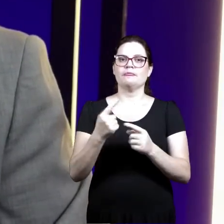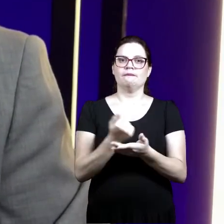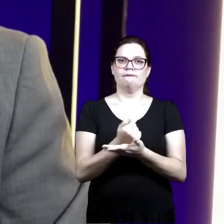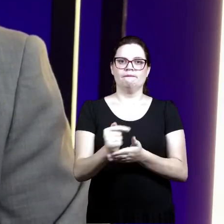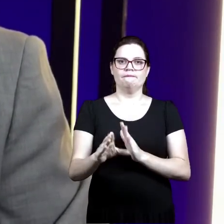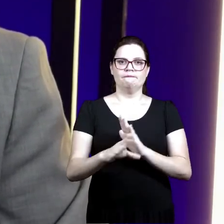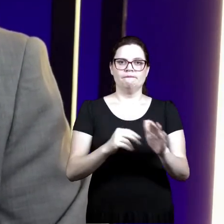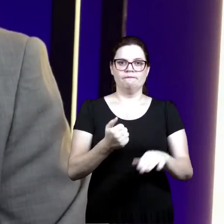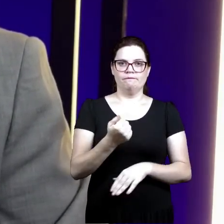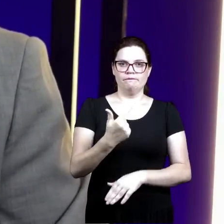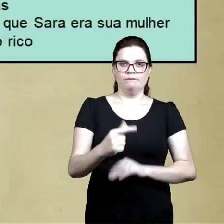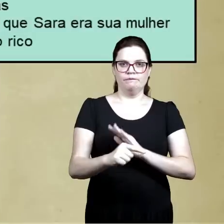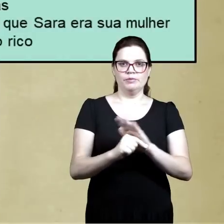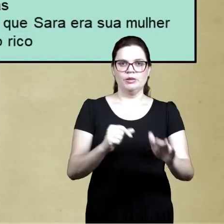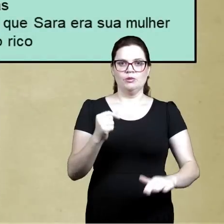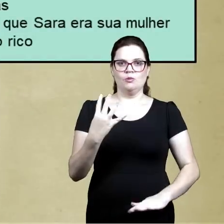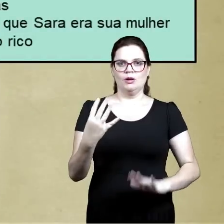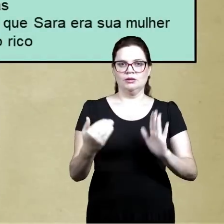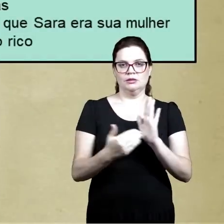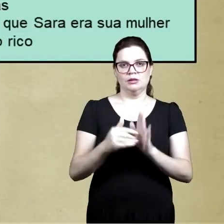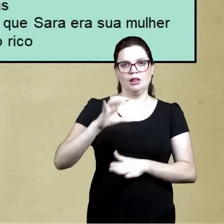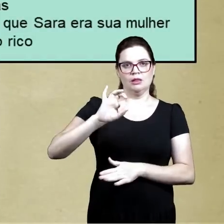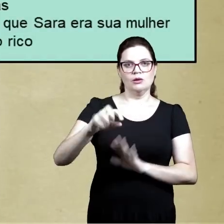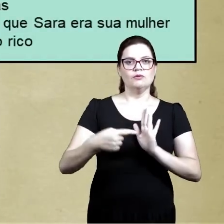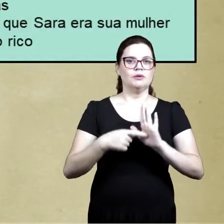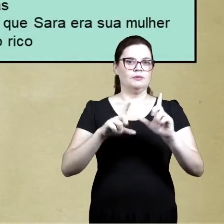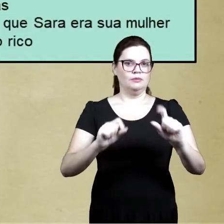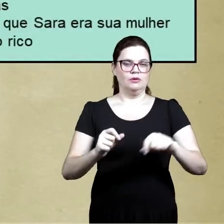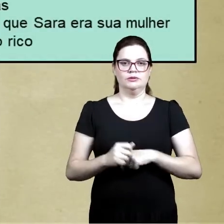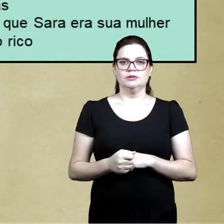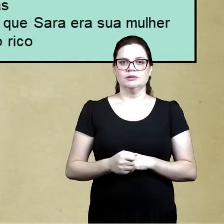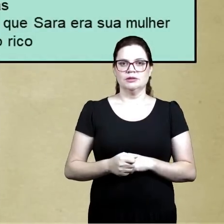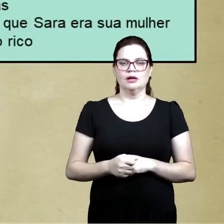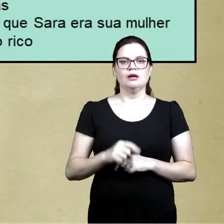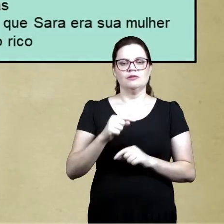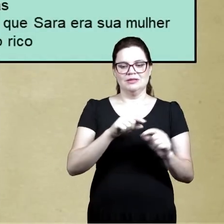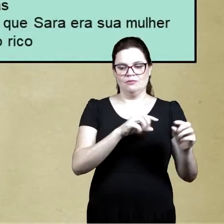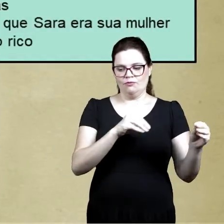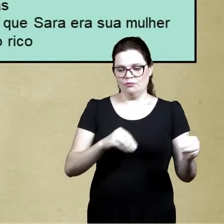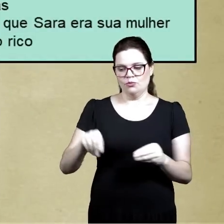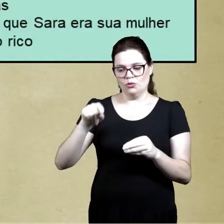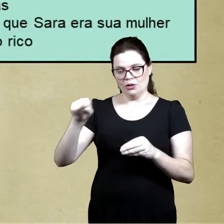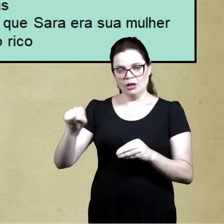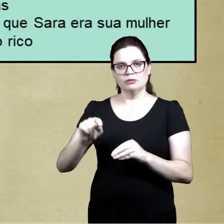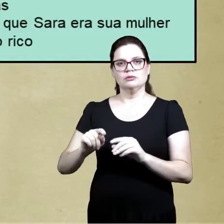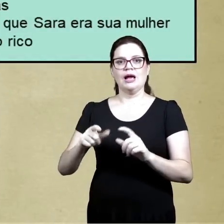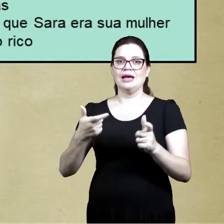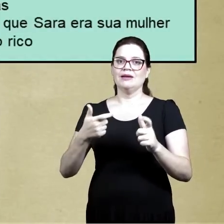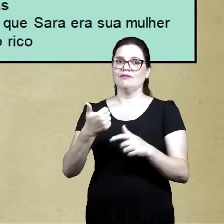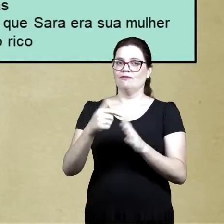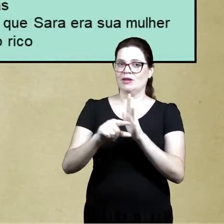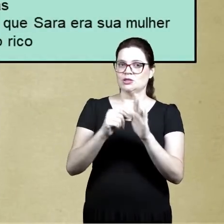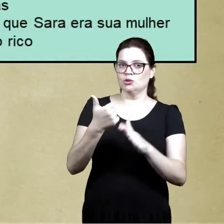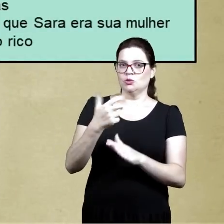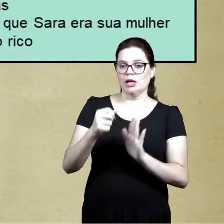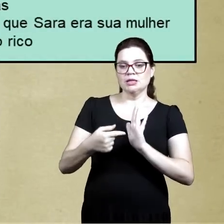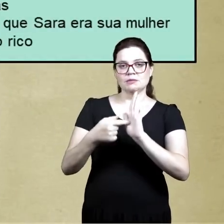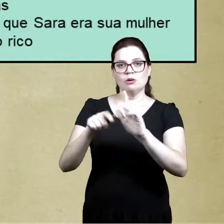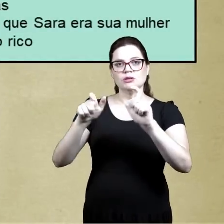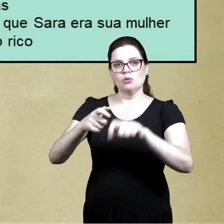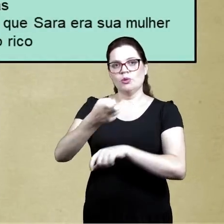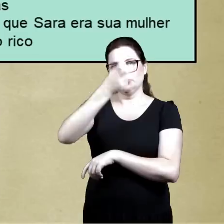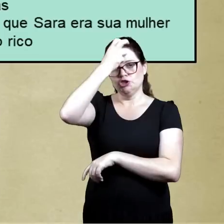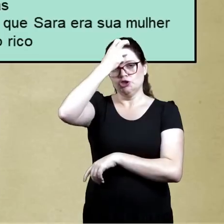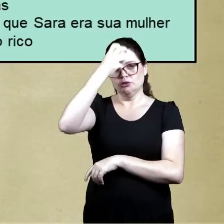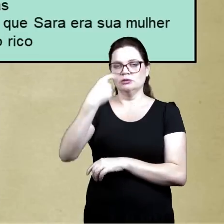Gênesis 12, de 4 a 9. Partiu para Canaã e está em Canaã. Verso 10, ele vai para o Egito. Mas isso, né? Foi um ano